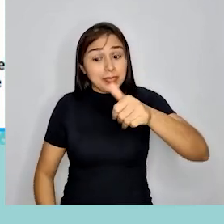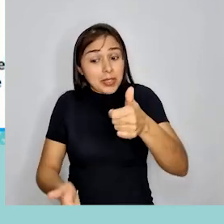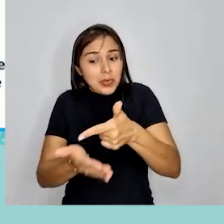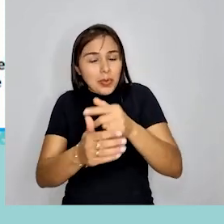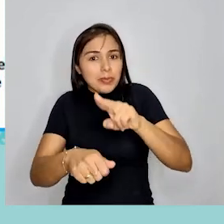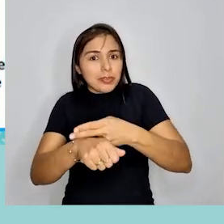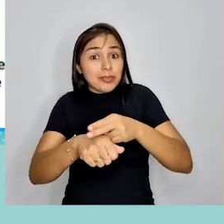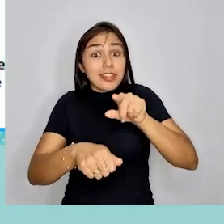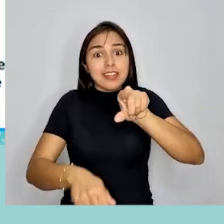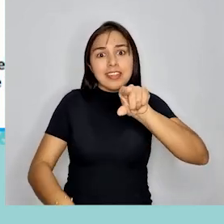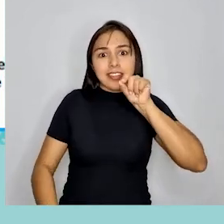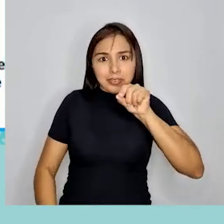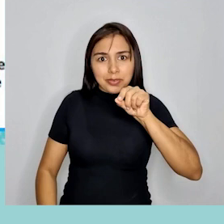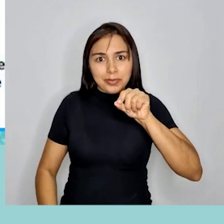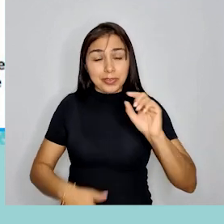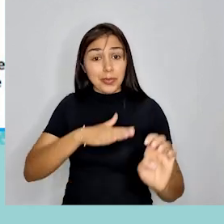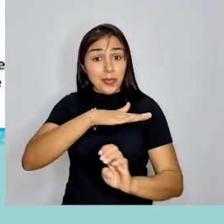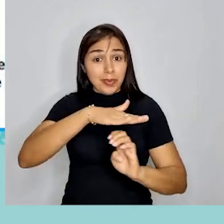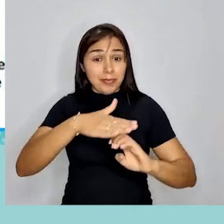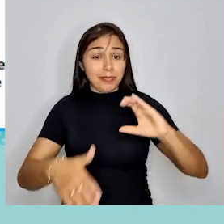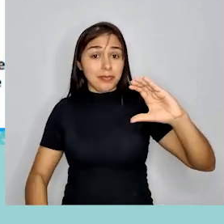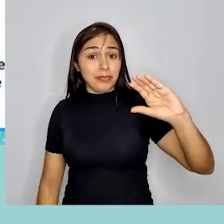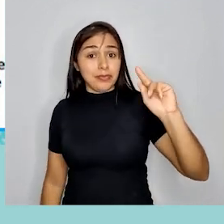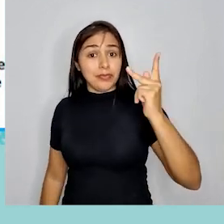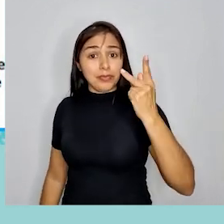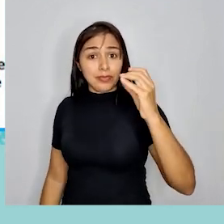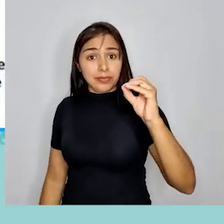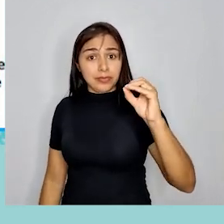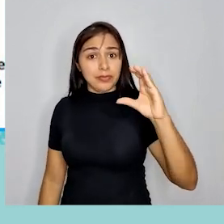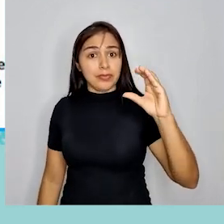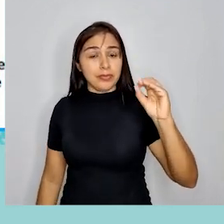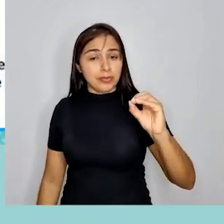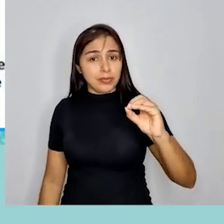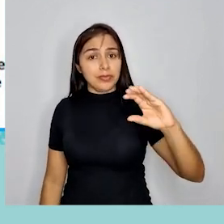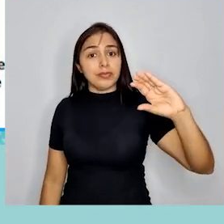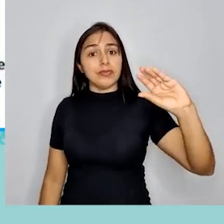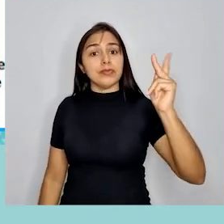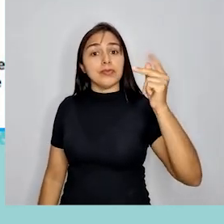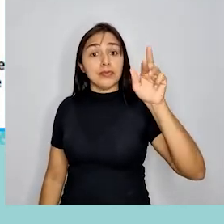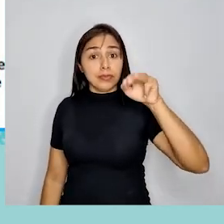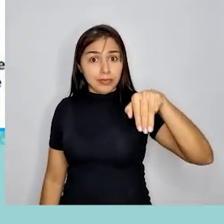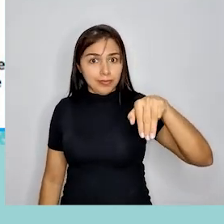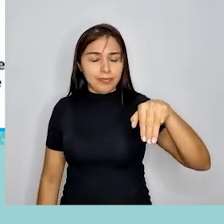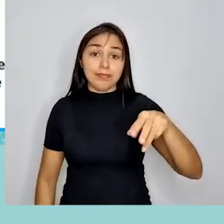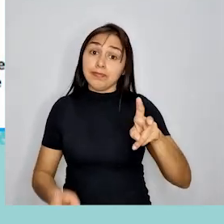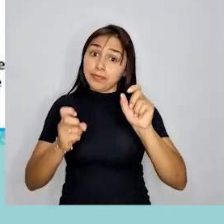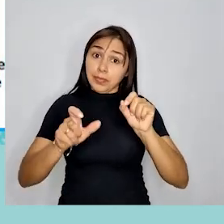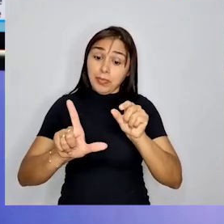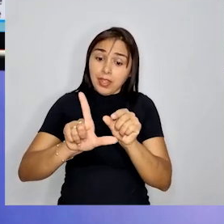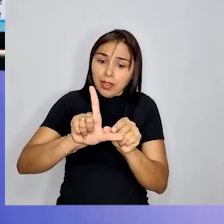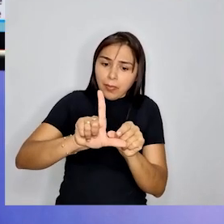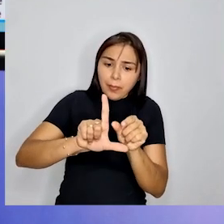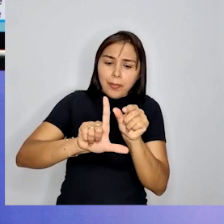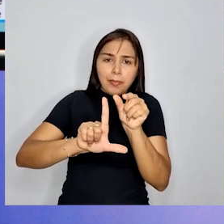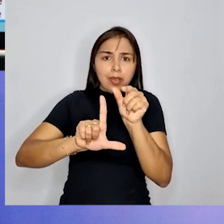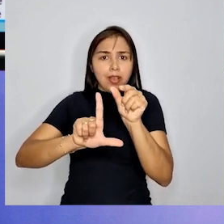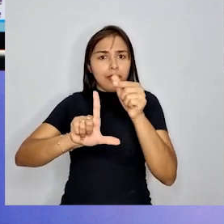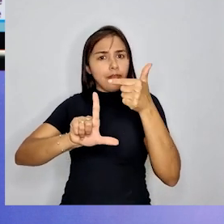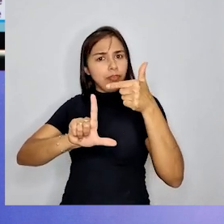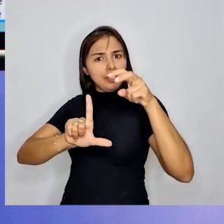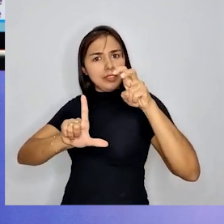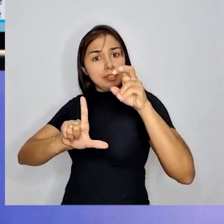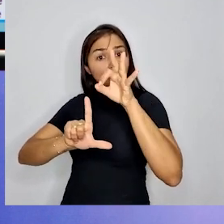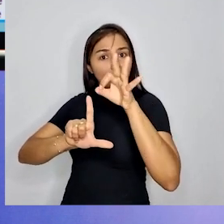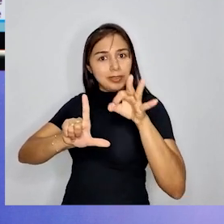chococharme podemos identificar que pelo gráfico que o percentual foi de 25